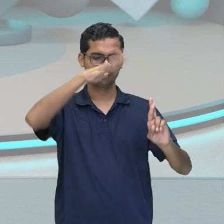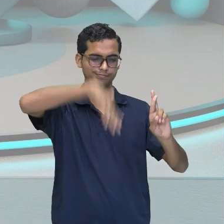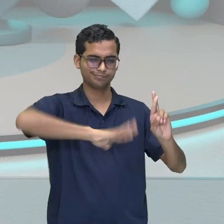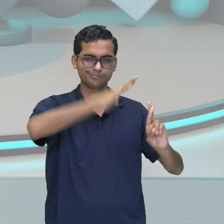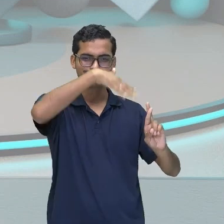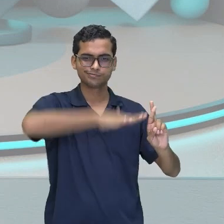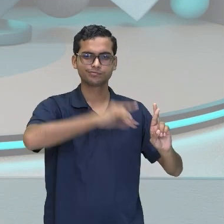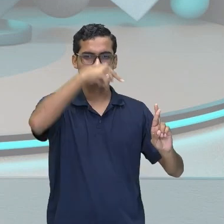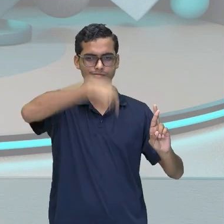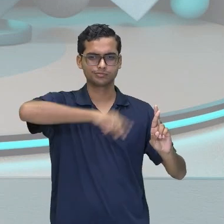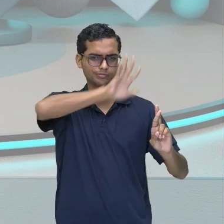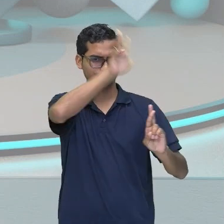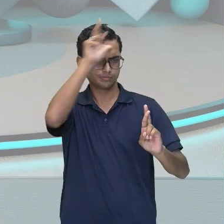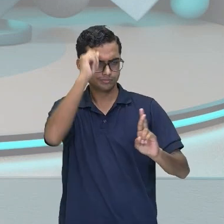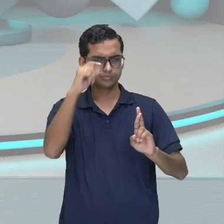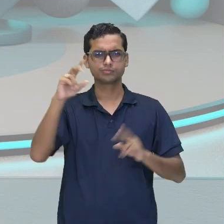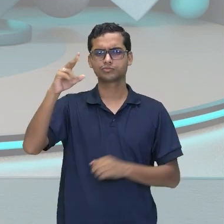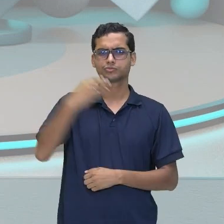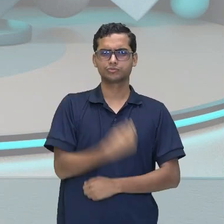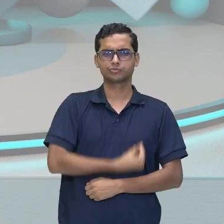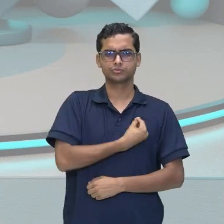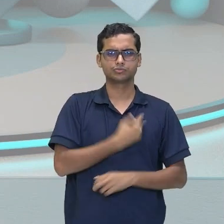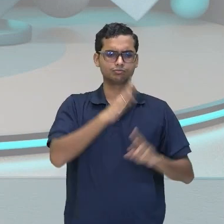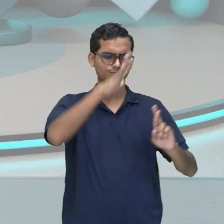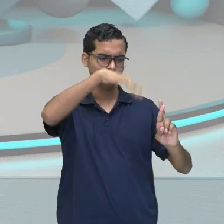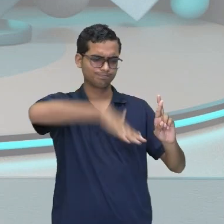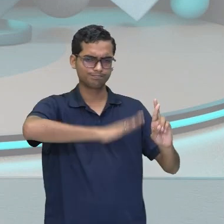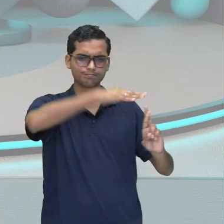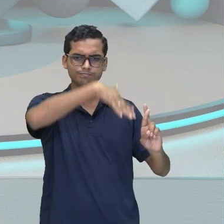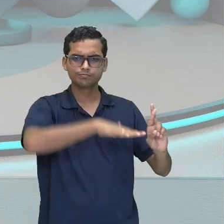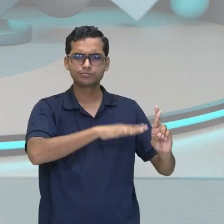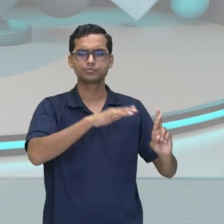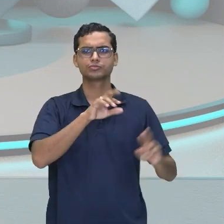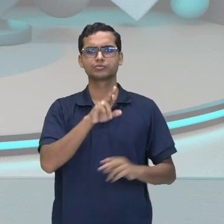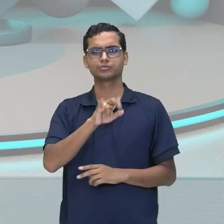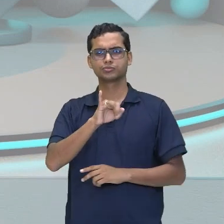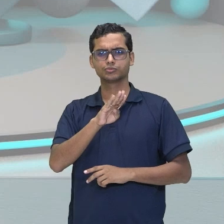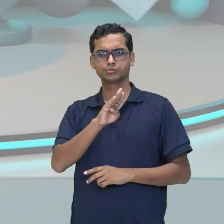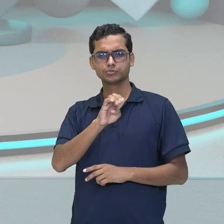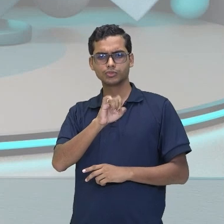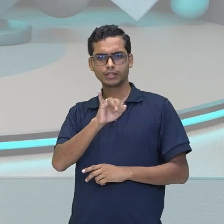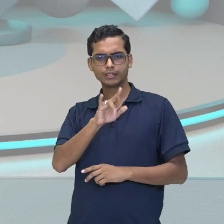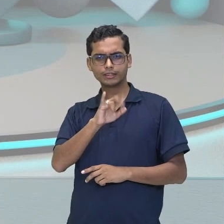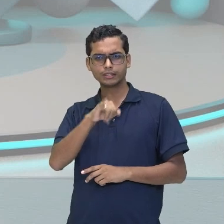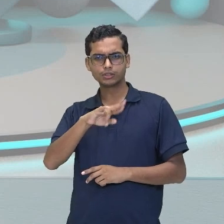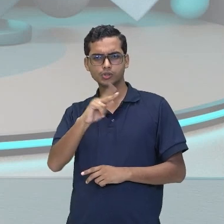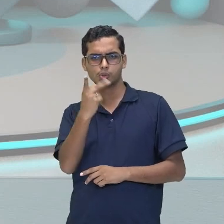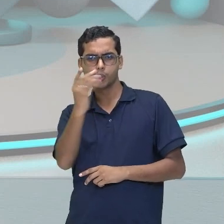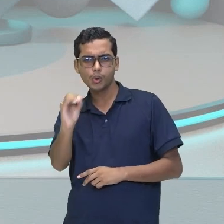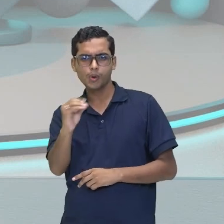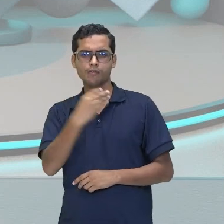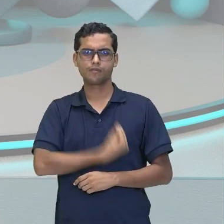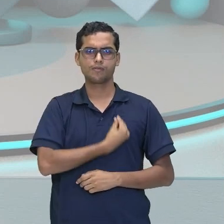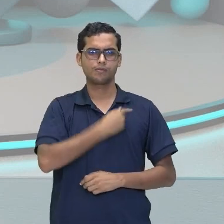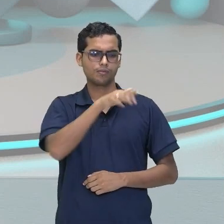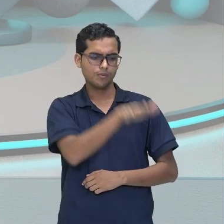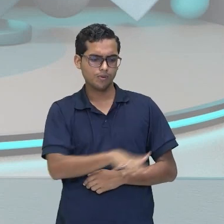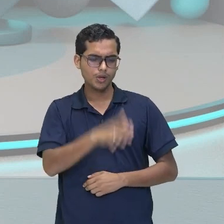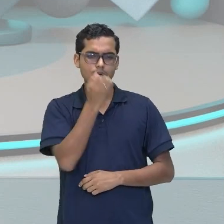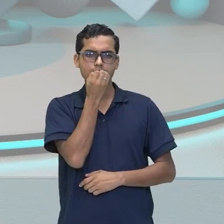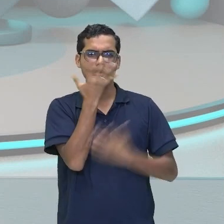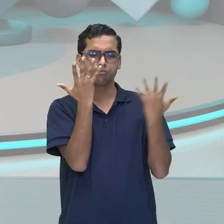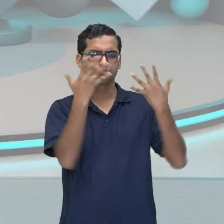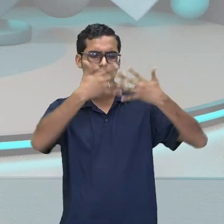que vivem num momento, num lugar, num campo bucólico, em harmonia com a